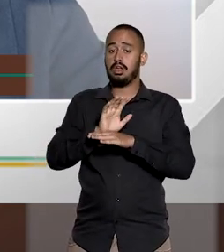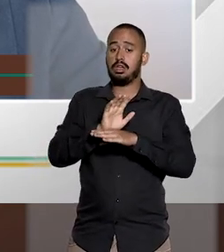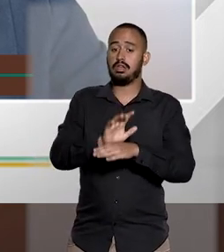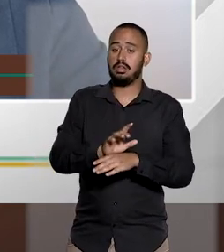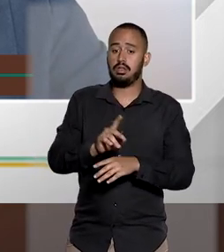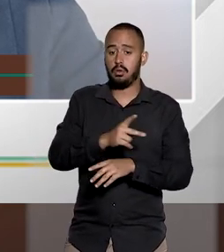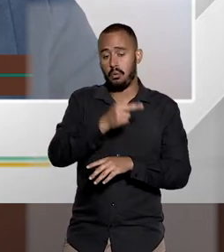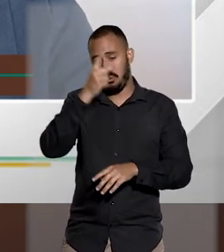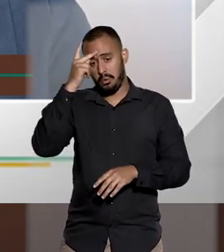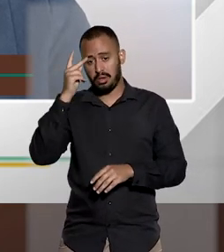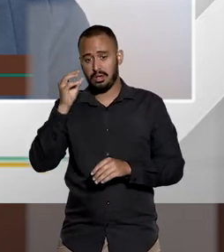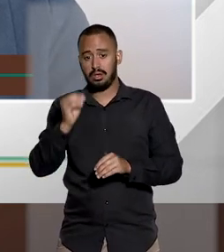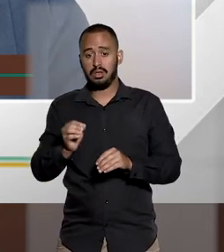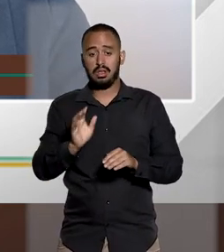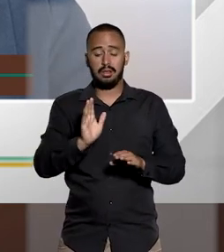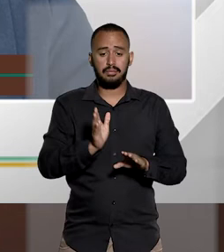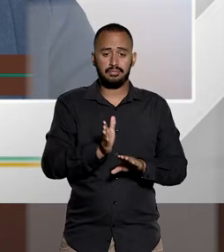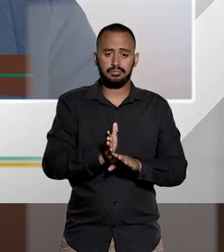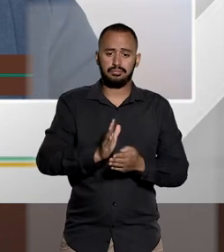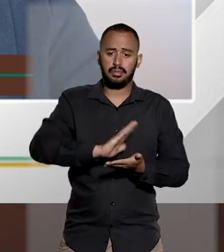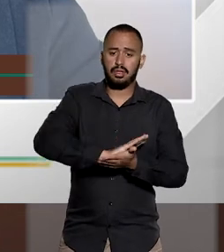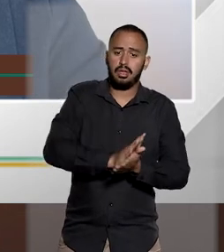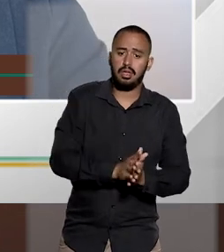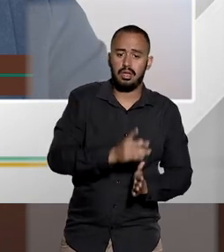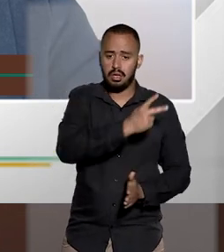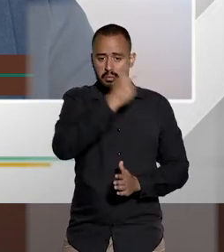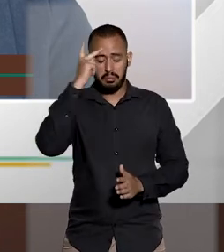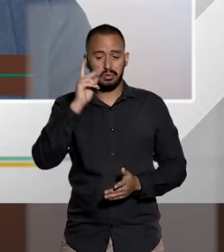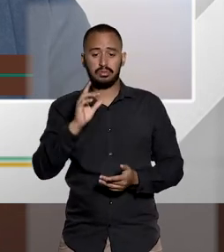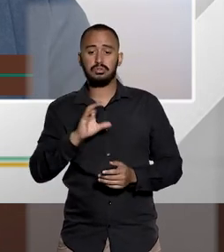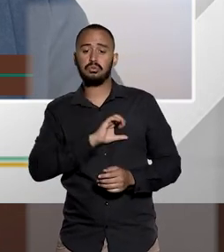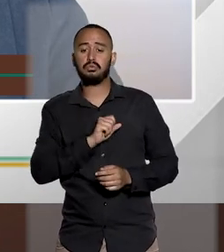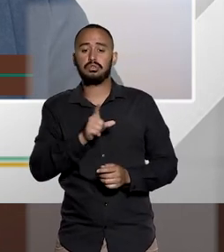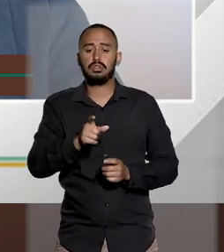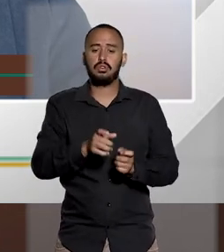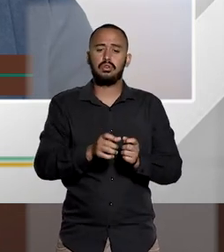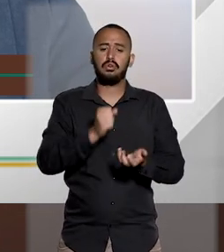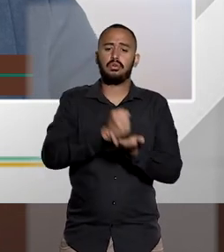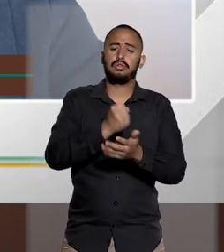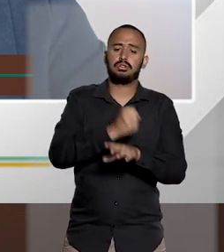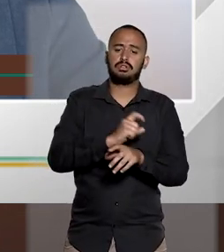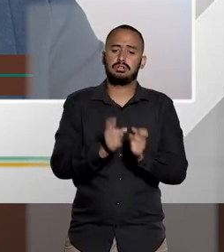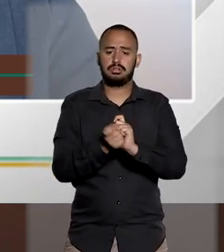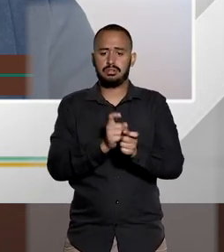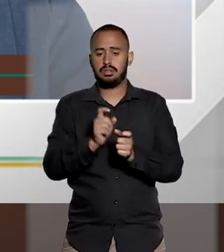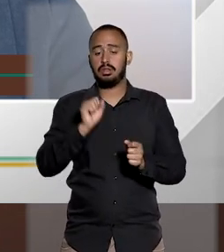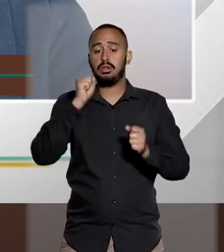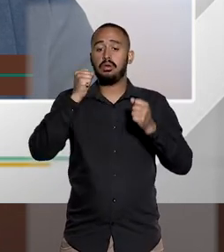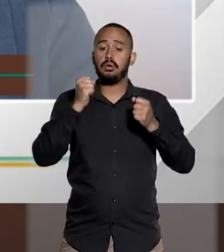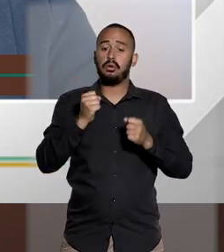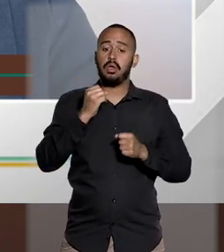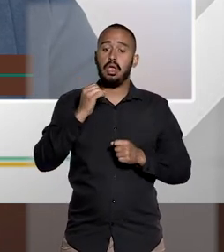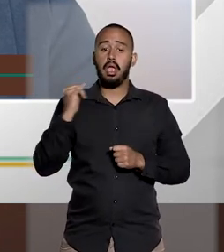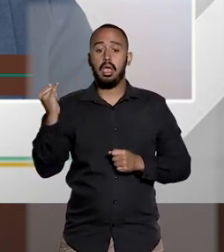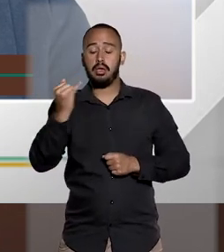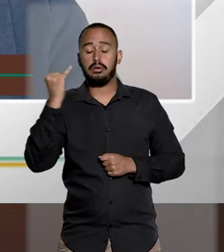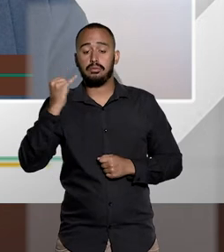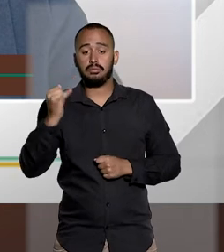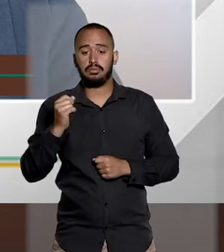eram contra a arbitragem no âmbito dos contratos administrativos, e hoje a gente vê o quanto a arbitragem é